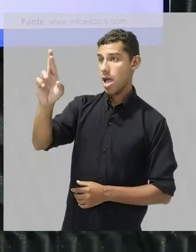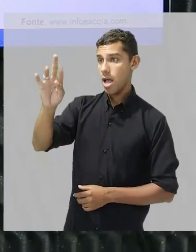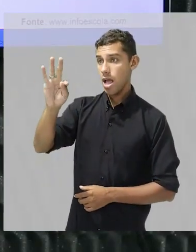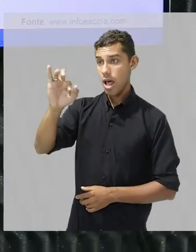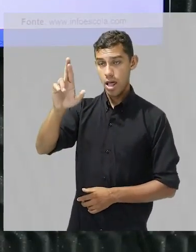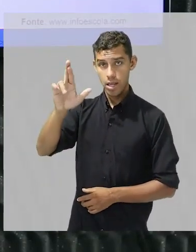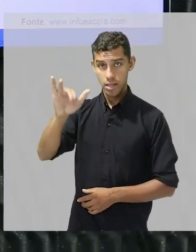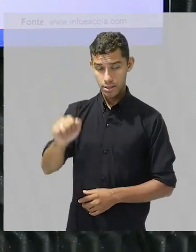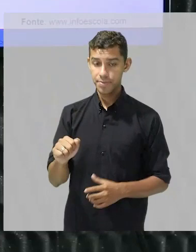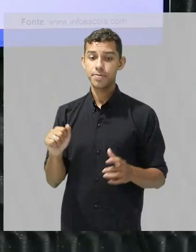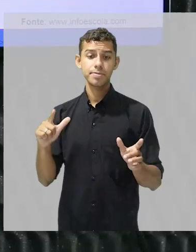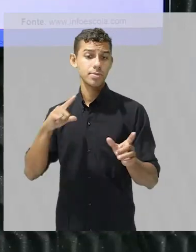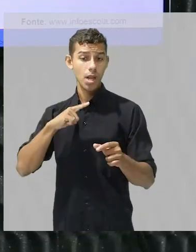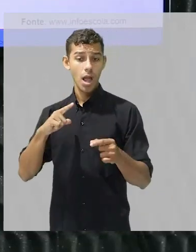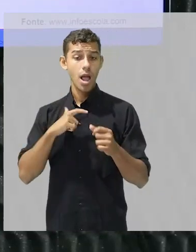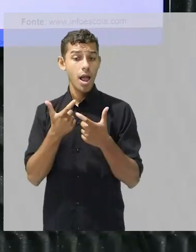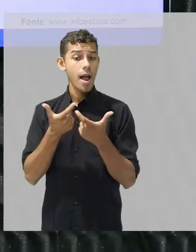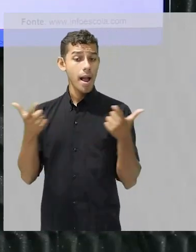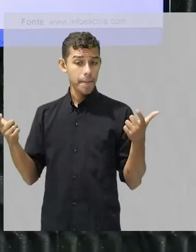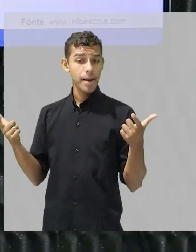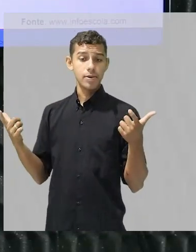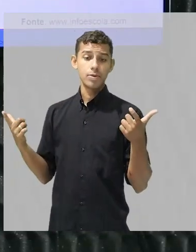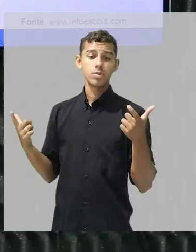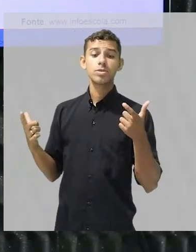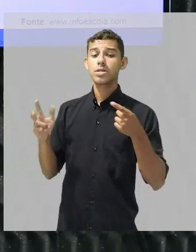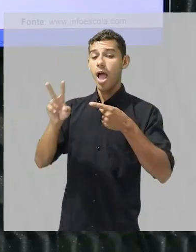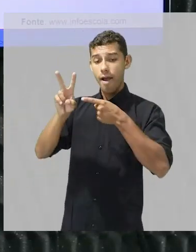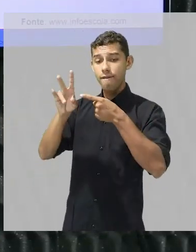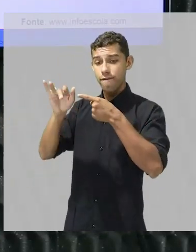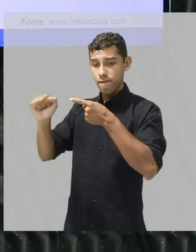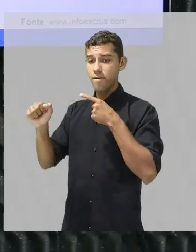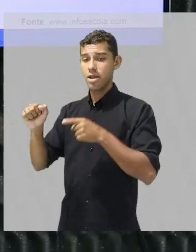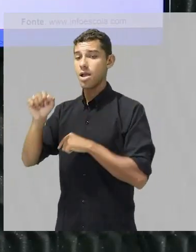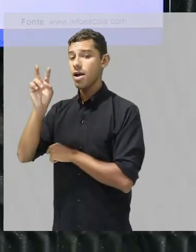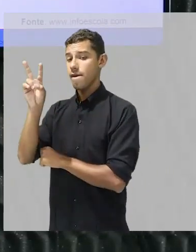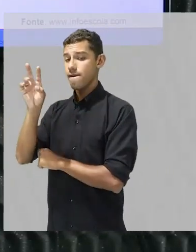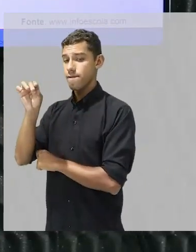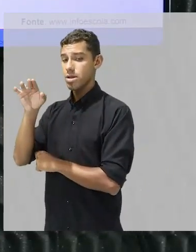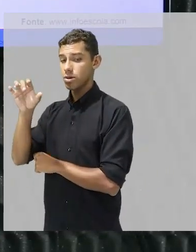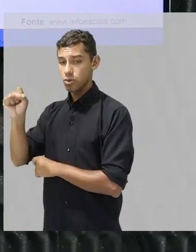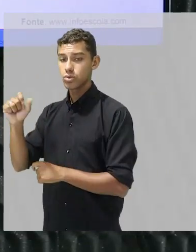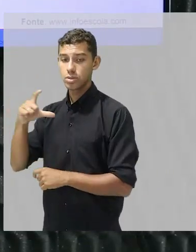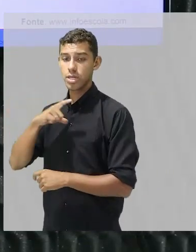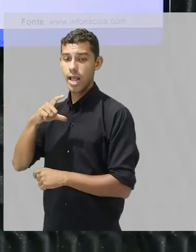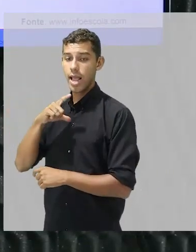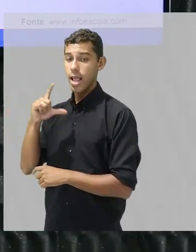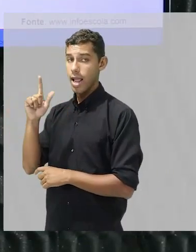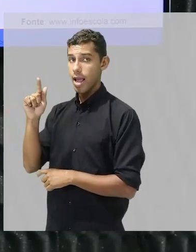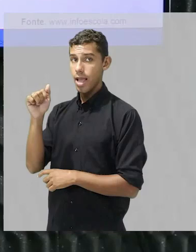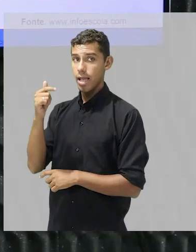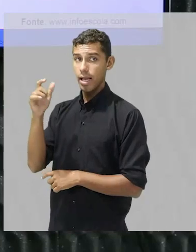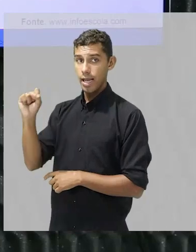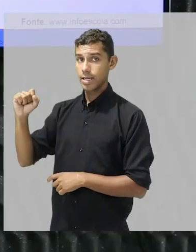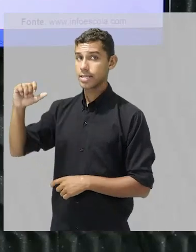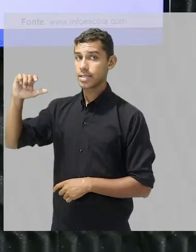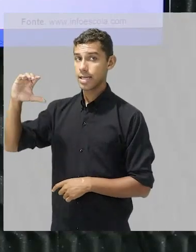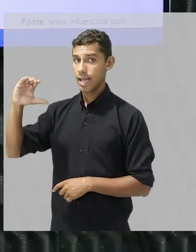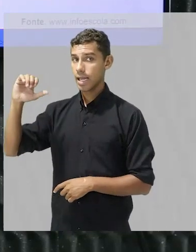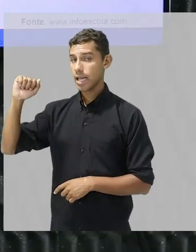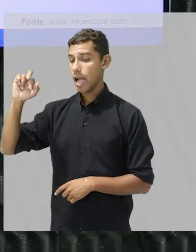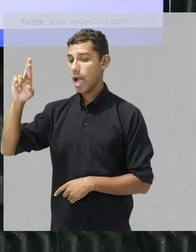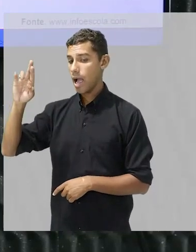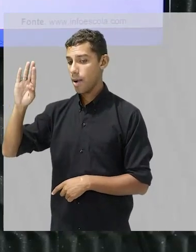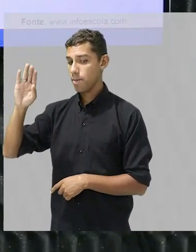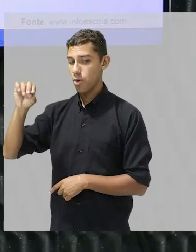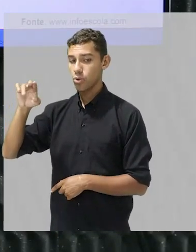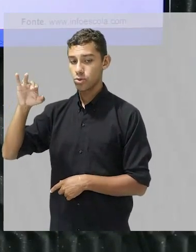que a maior parte das veias leva sangue venoso, que é um sangue rico em gás carbônico. Veja, isso aqui está levando sangue venoso, e é veia,